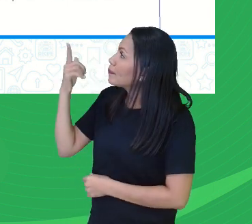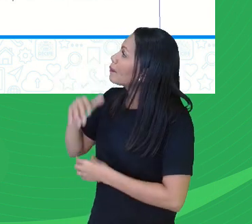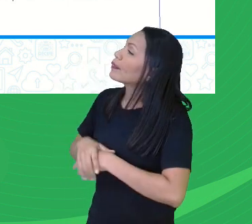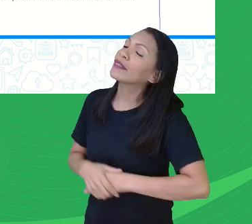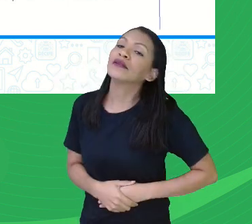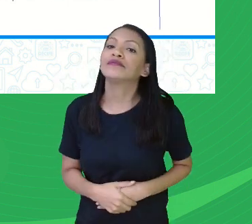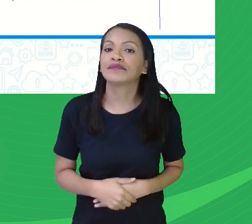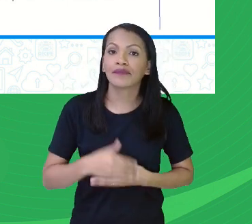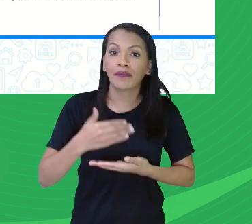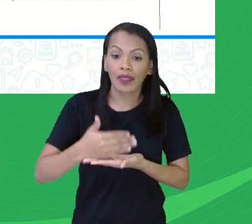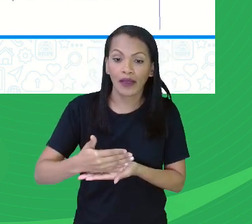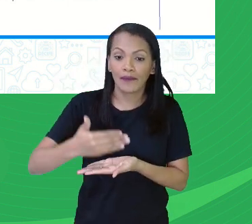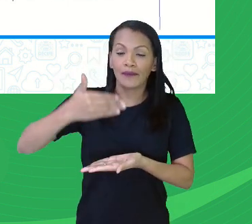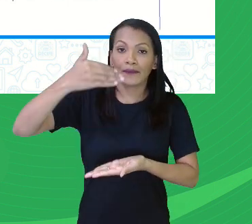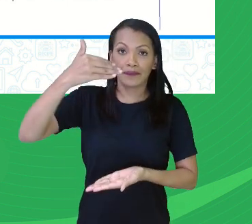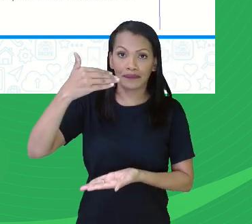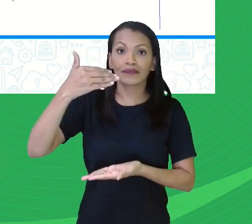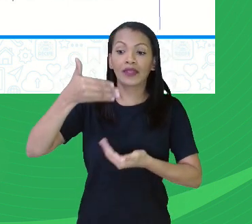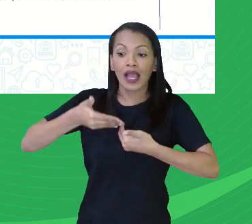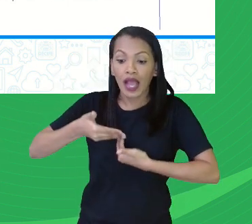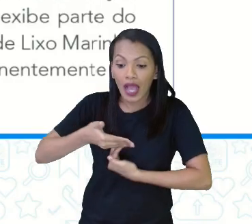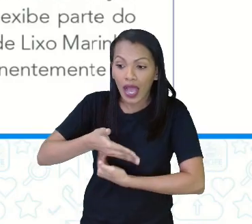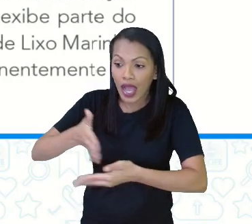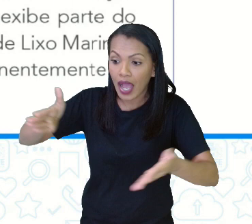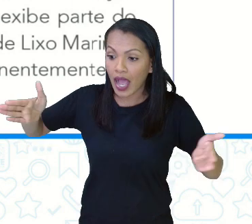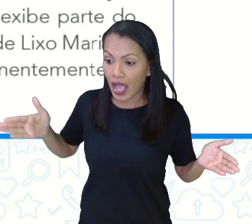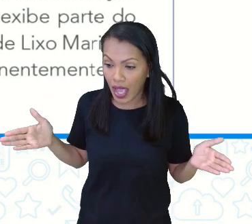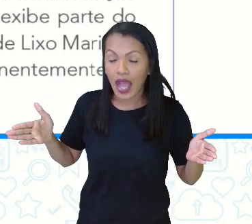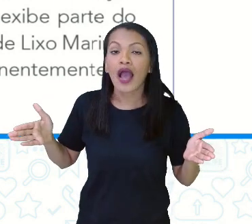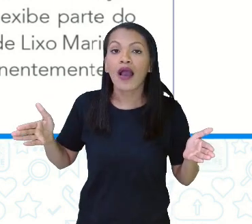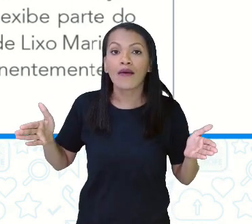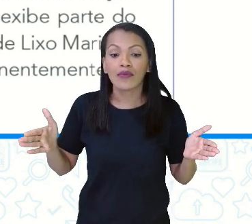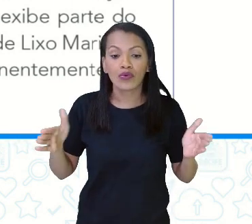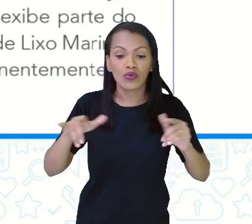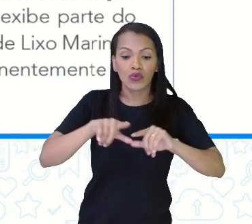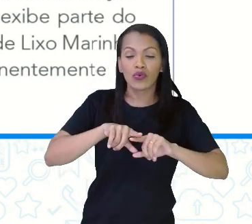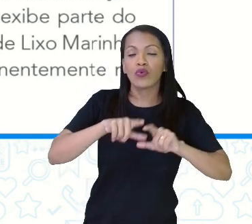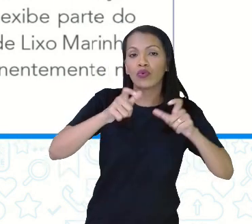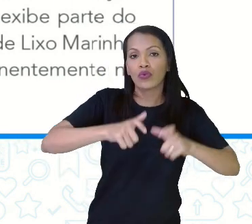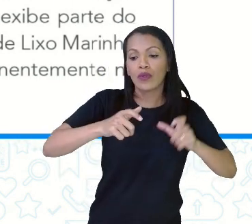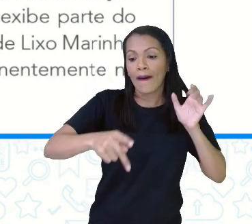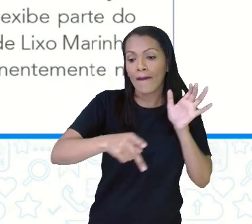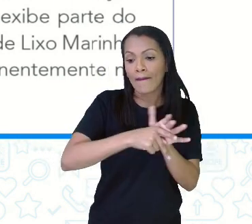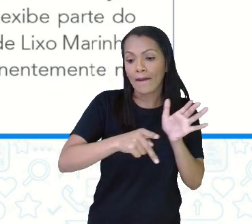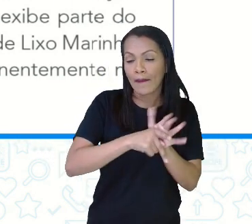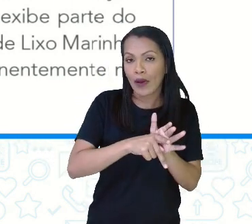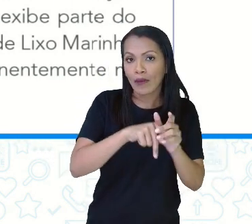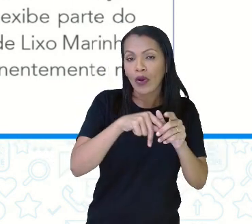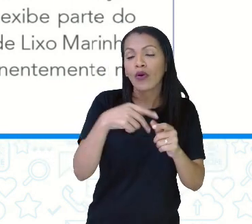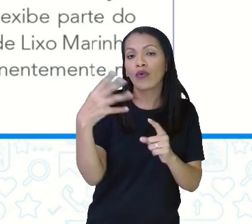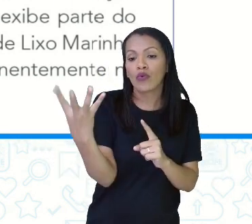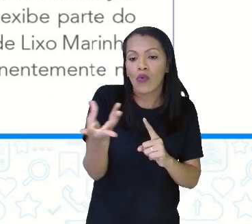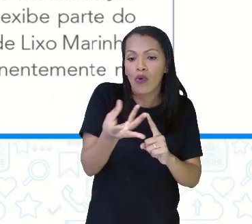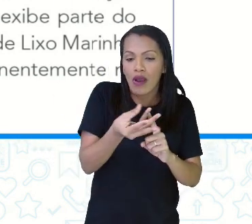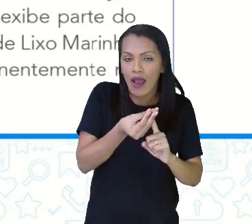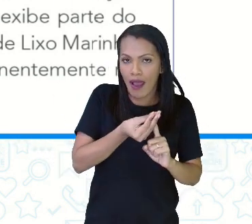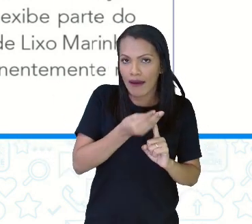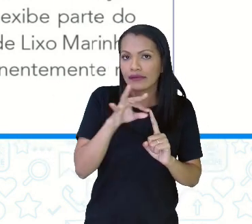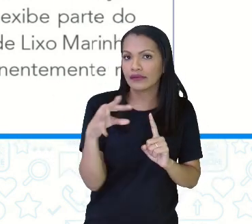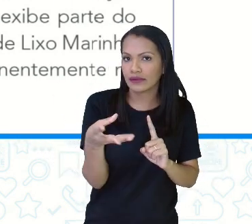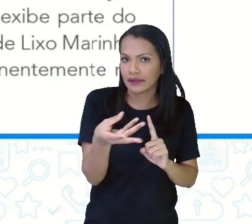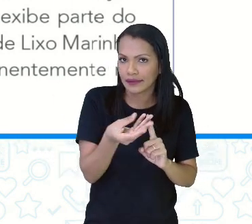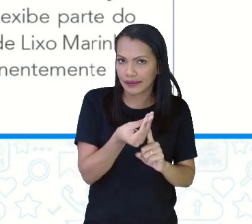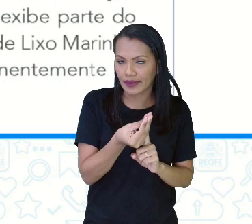Noronha inaugura a exposição com lixo encontrado nas praias. Logo abaixo, em vermelho, repare que a letra também está um